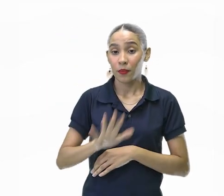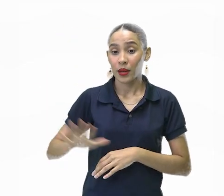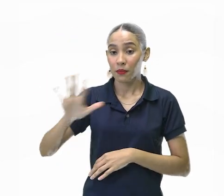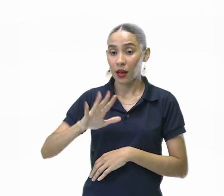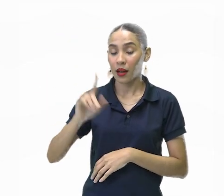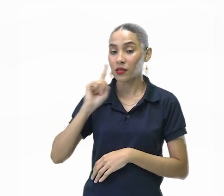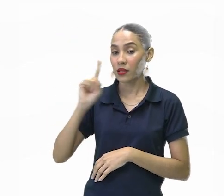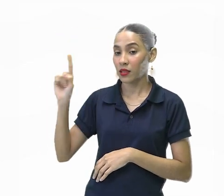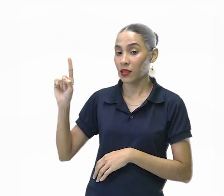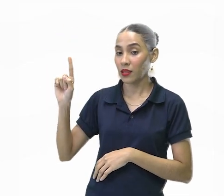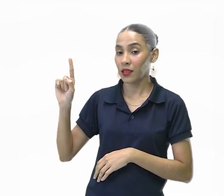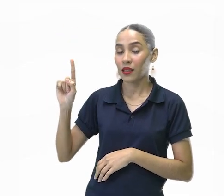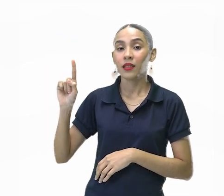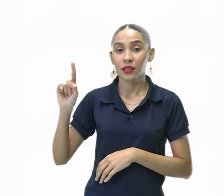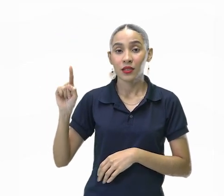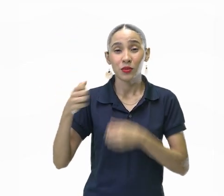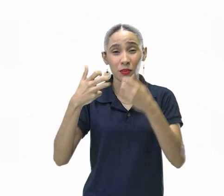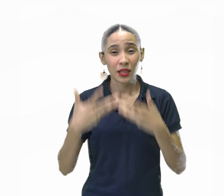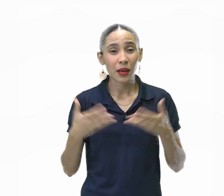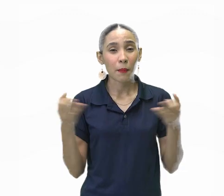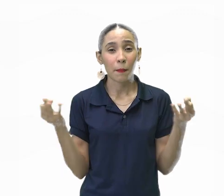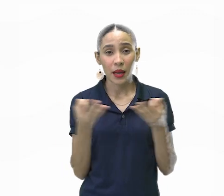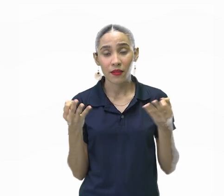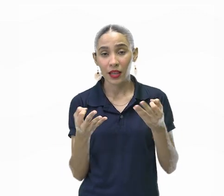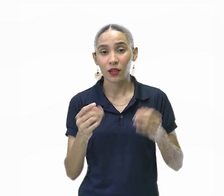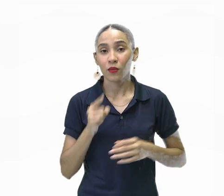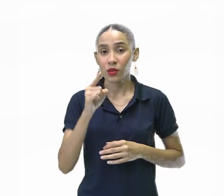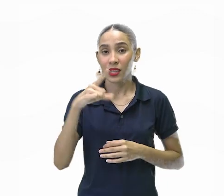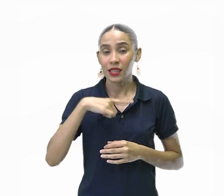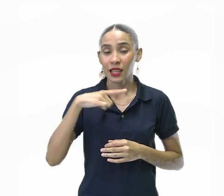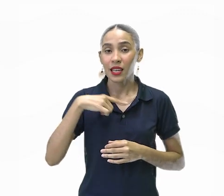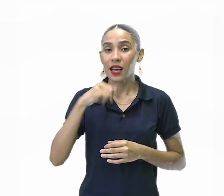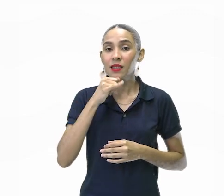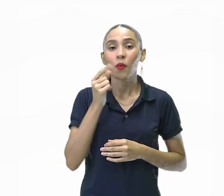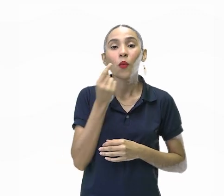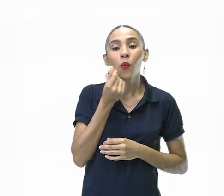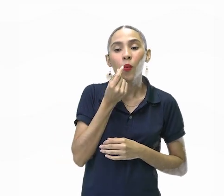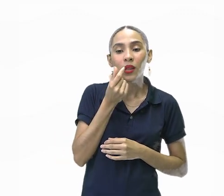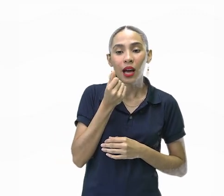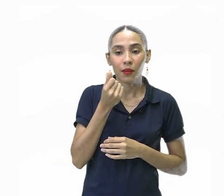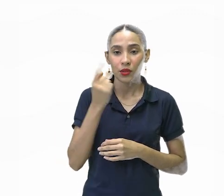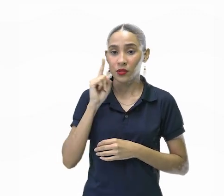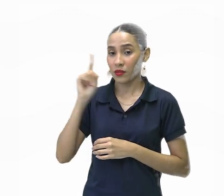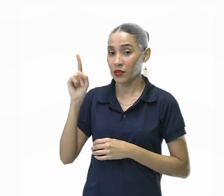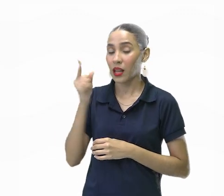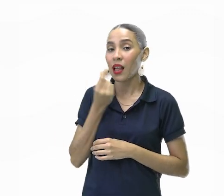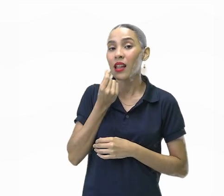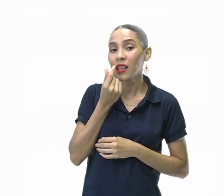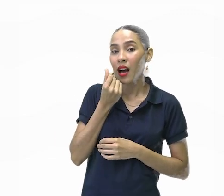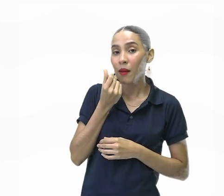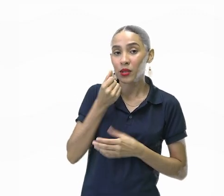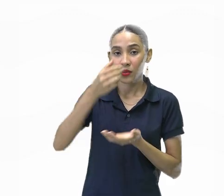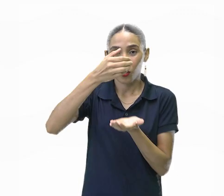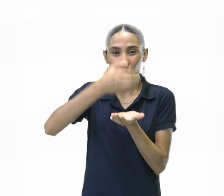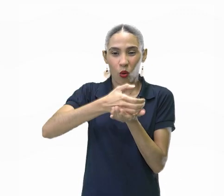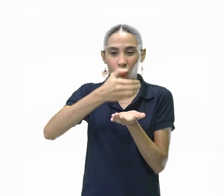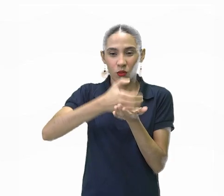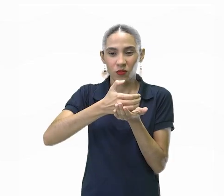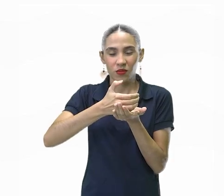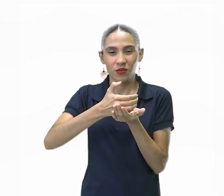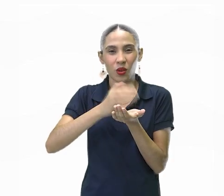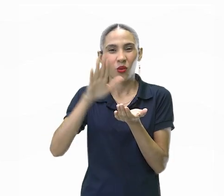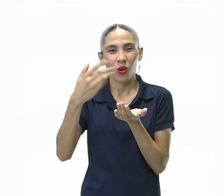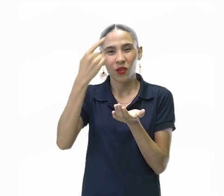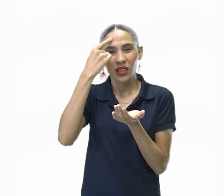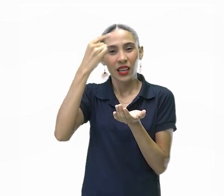temos uma imagem que reflete muito bem. Você tem aí um lápis. Temos aí 2 lápis nesse copo.